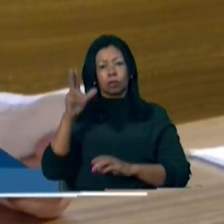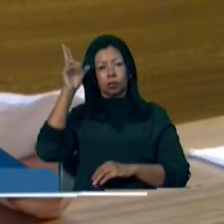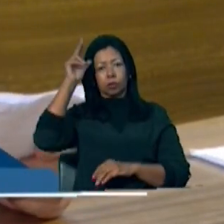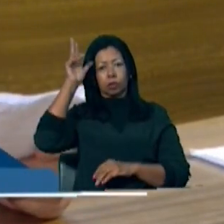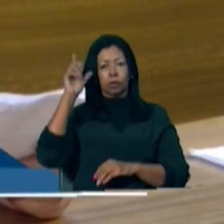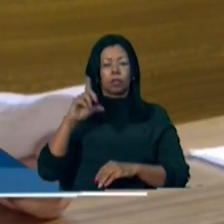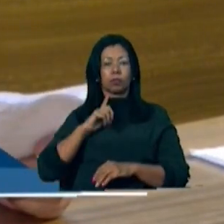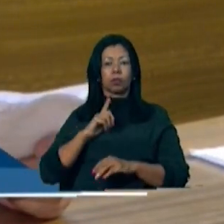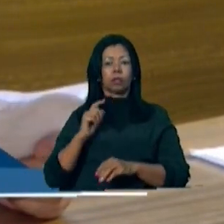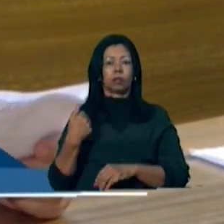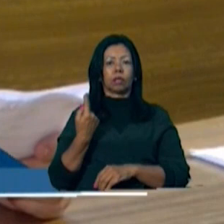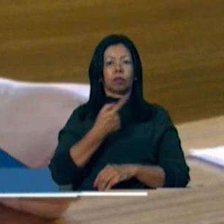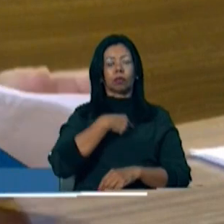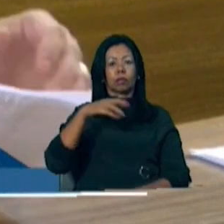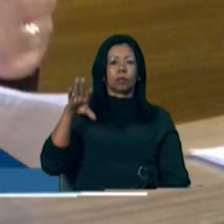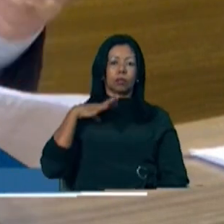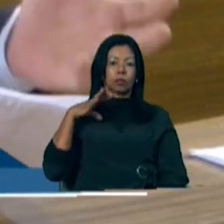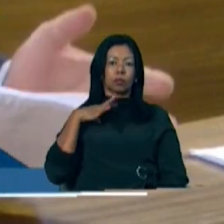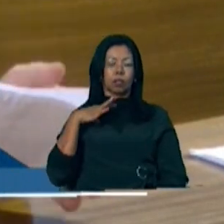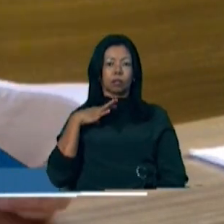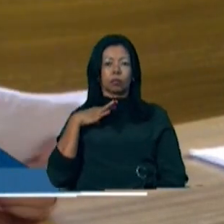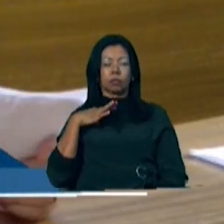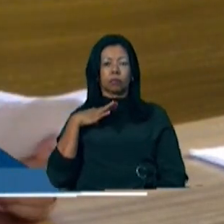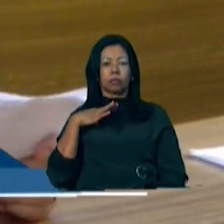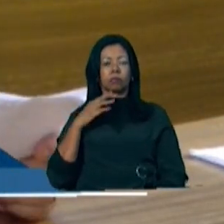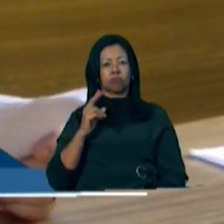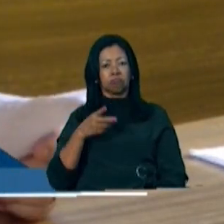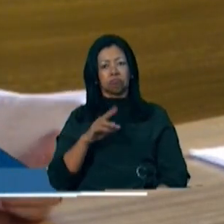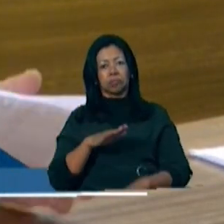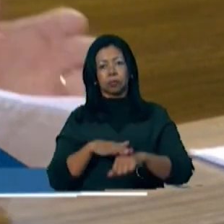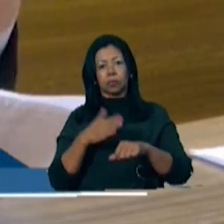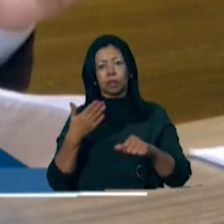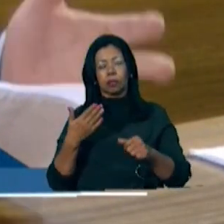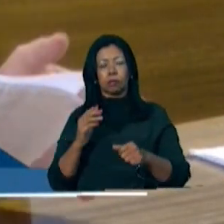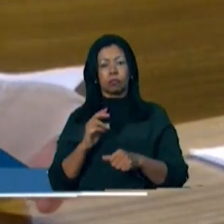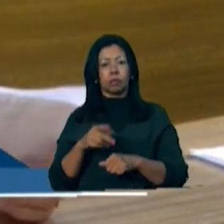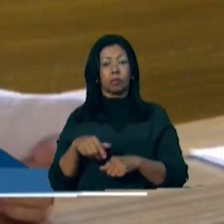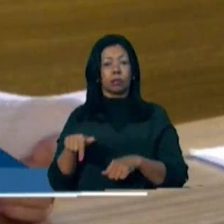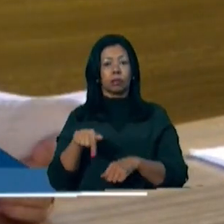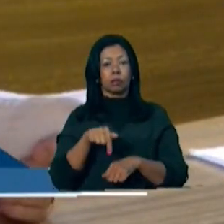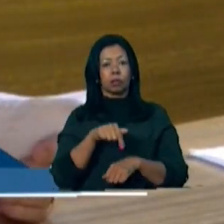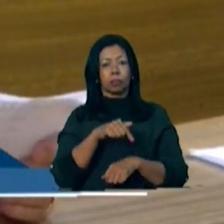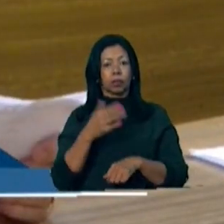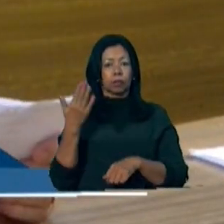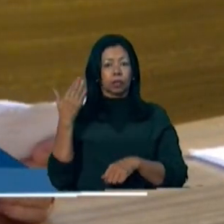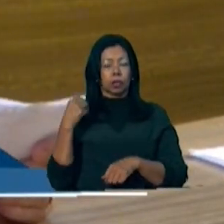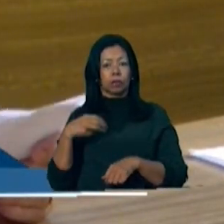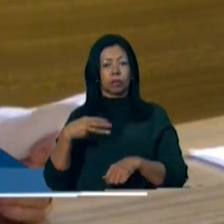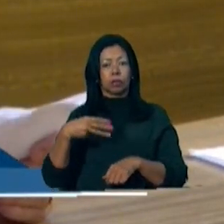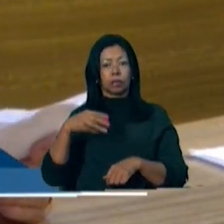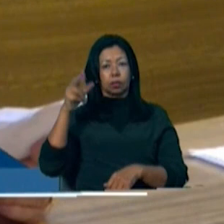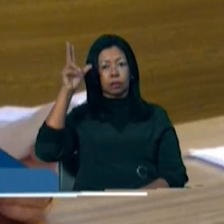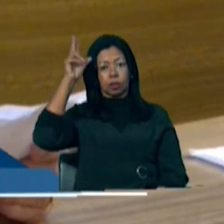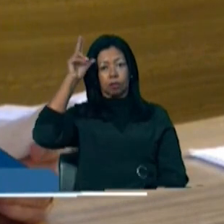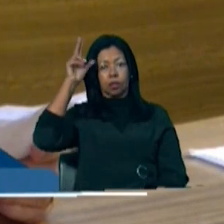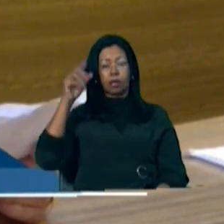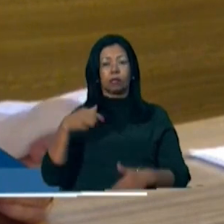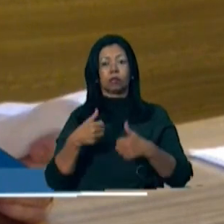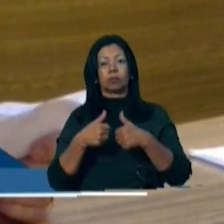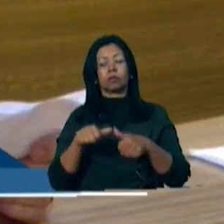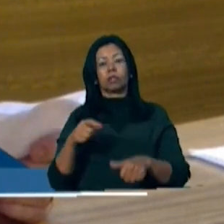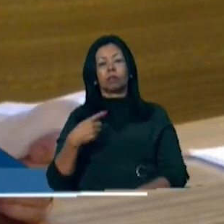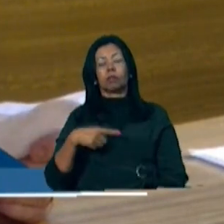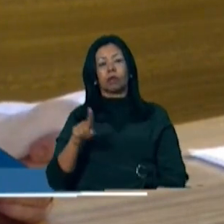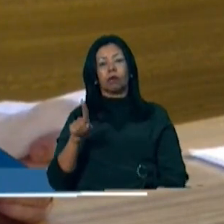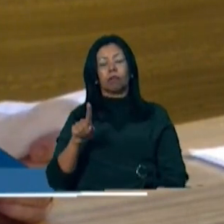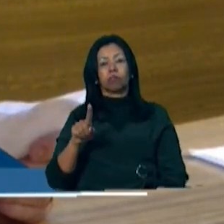em nosso município e cada vez maior né ele mexe essa semana passada dia três equinos três cavalos que estavam